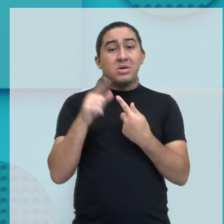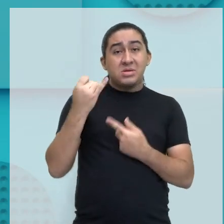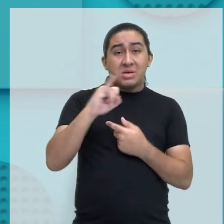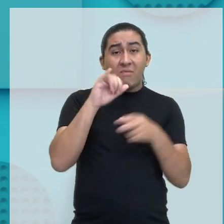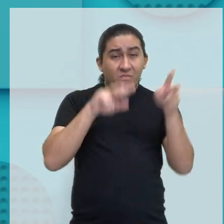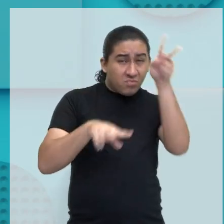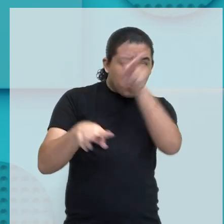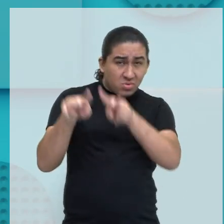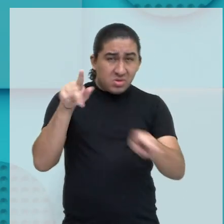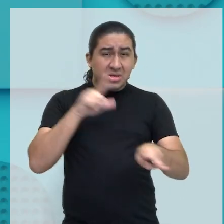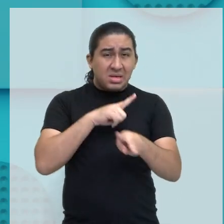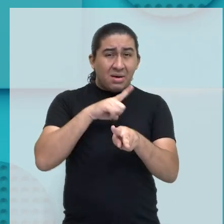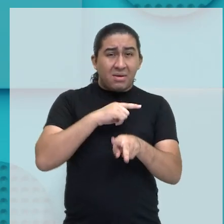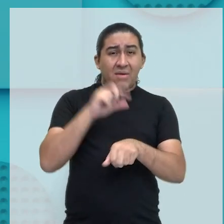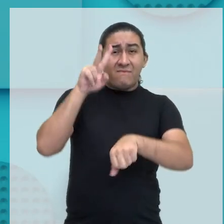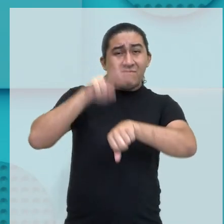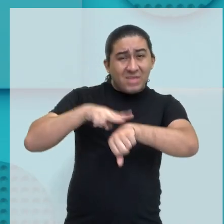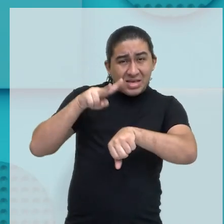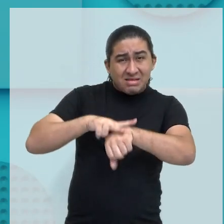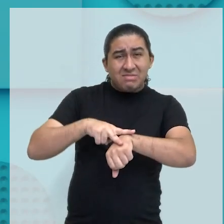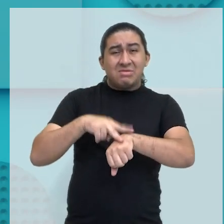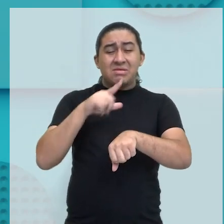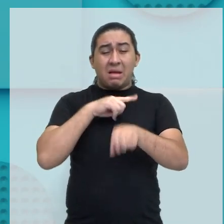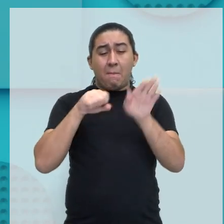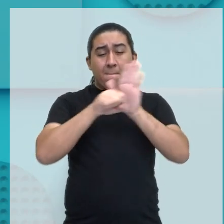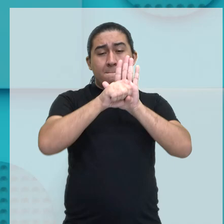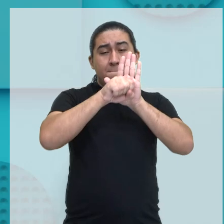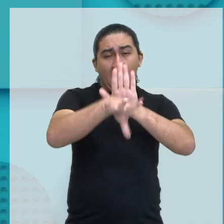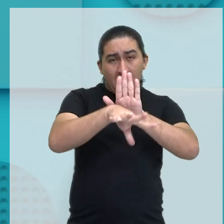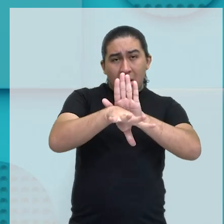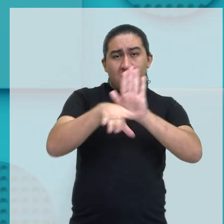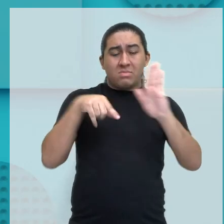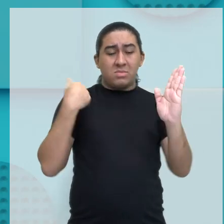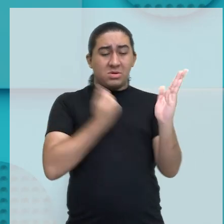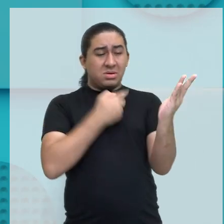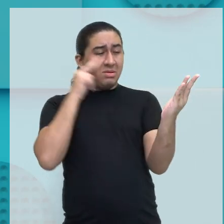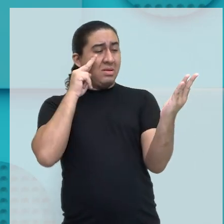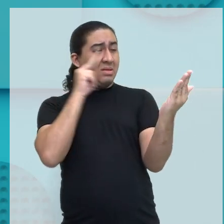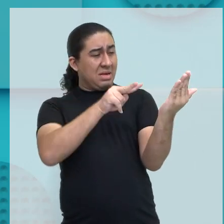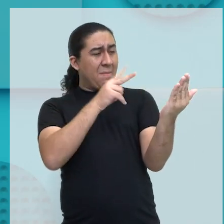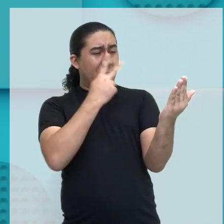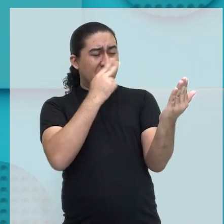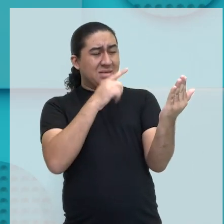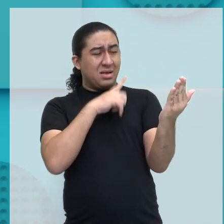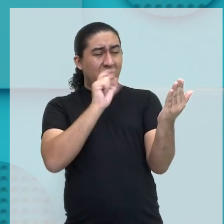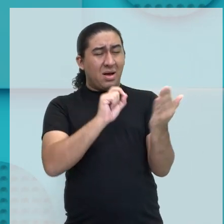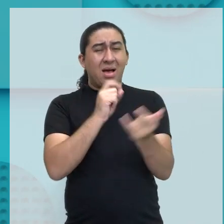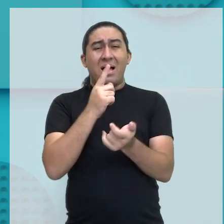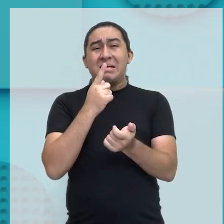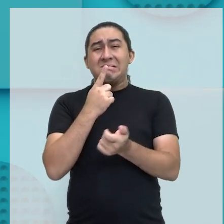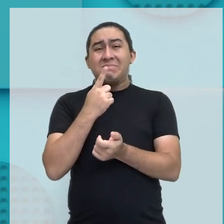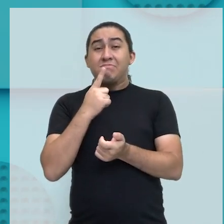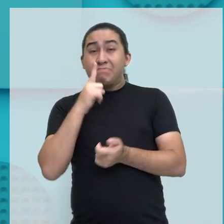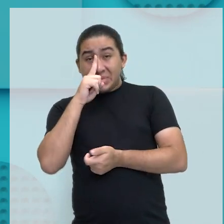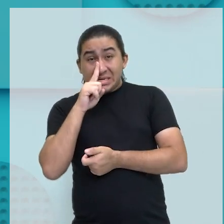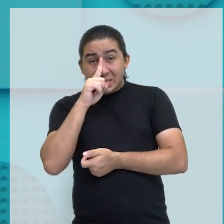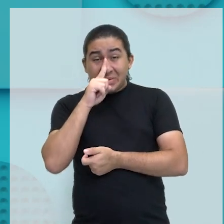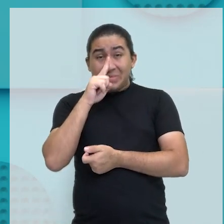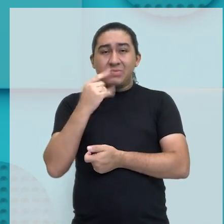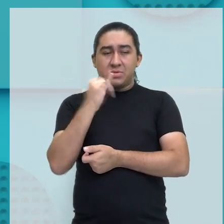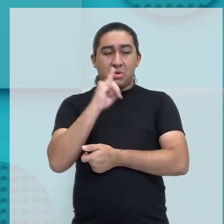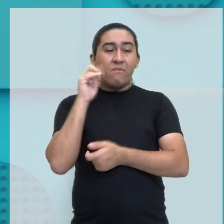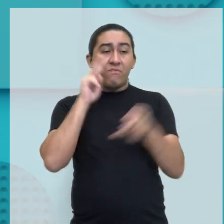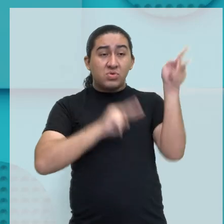quando você observa, né, vidros pontiagudos, você vai dizer, epa, dá uma sensação de corte, né, quando você vê.